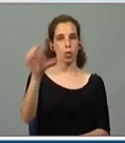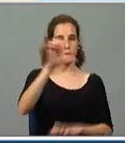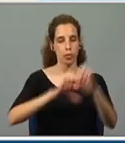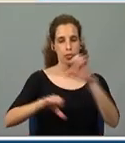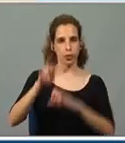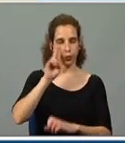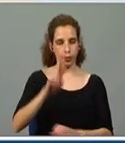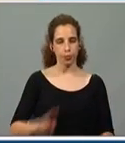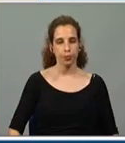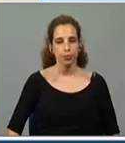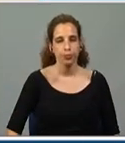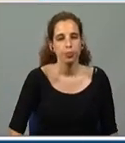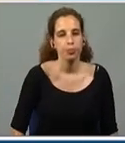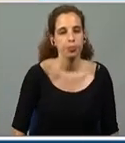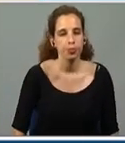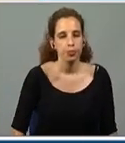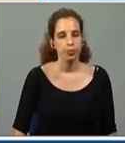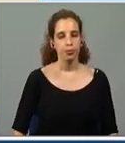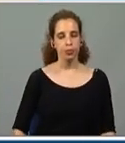então ver?